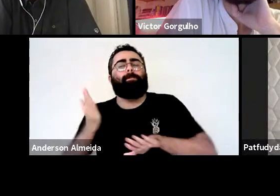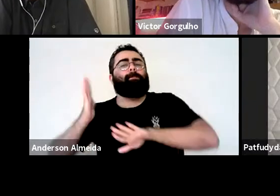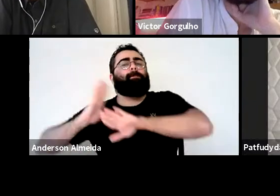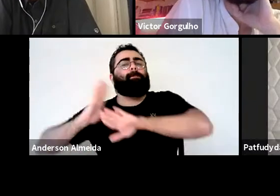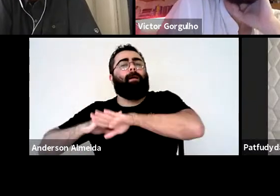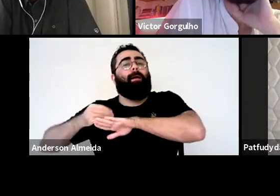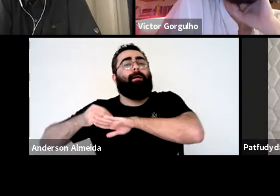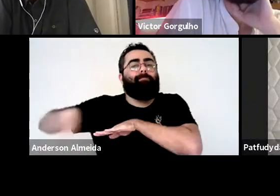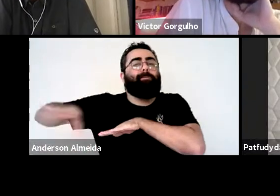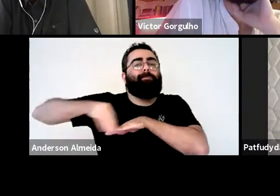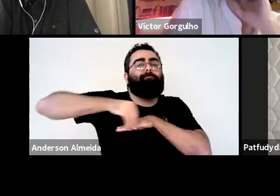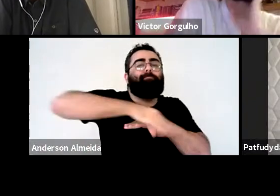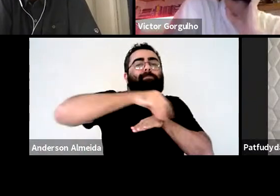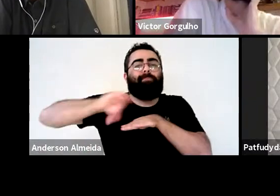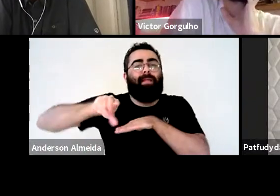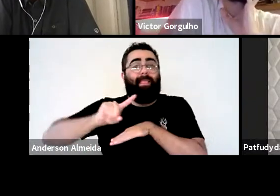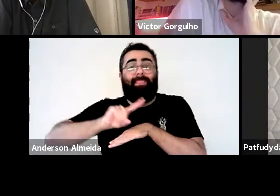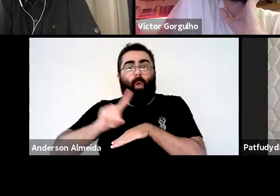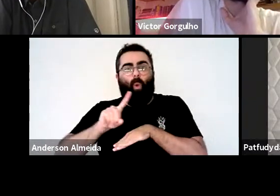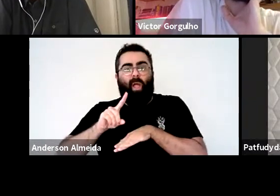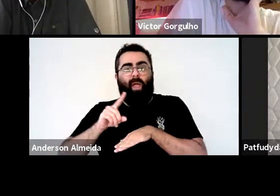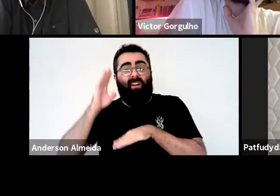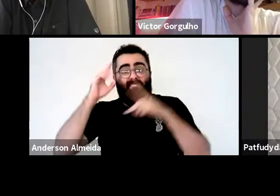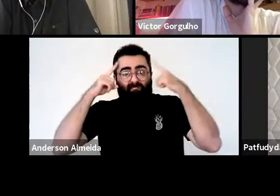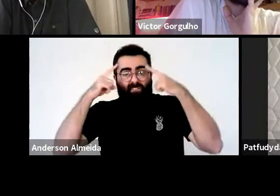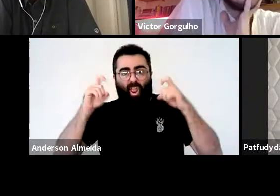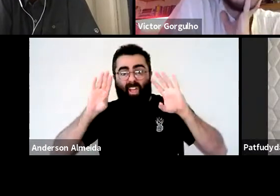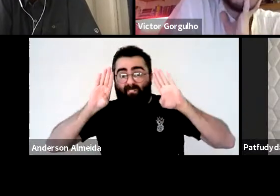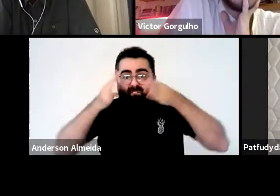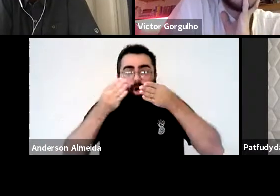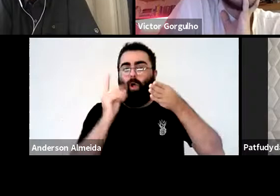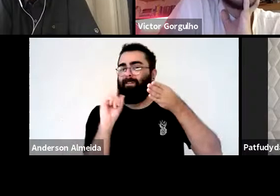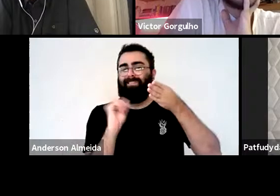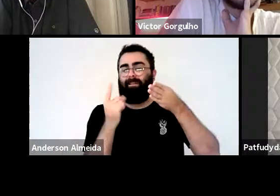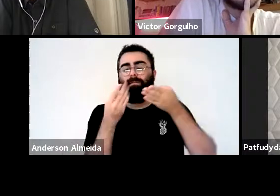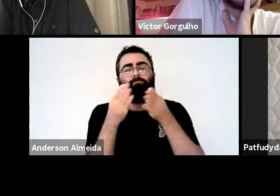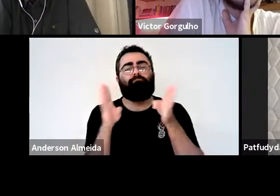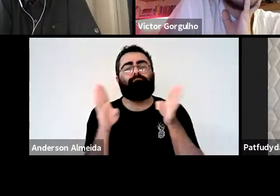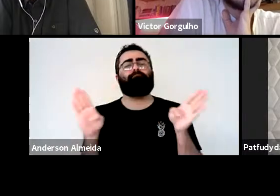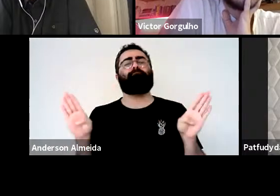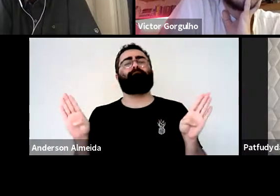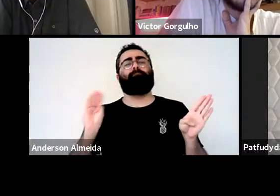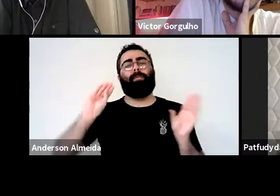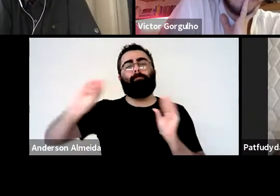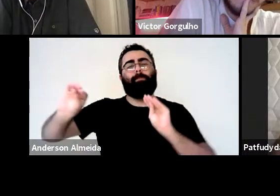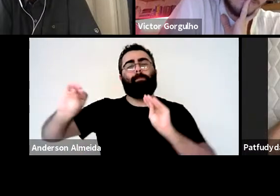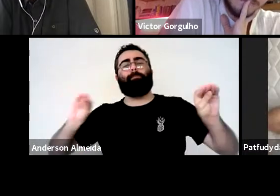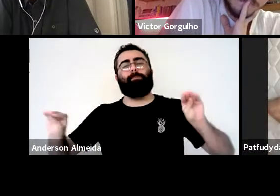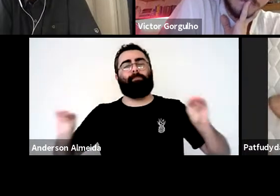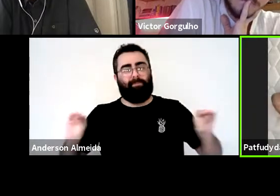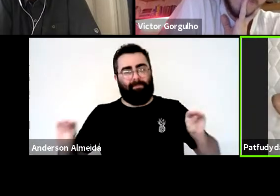redistribuída no espaço. Uhum. E é engraçado porque quando a gente faz o trabalho, o Wallace é sempre